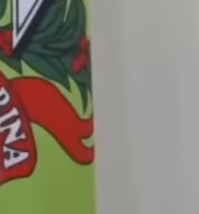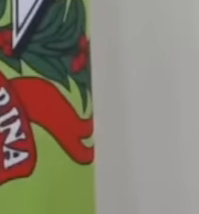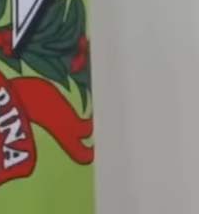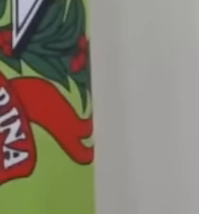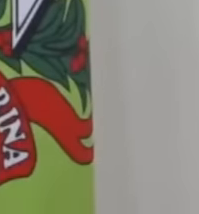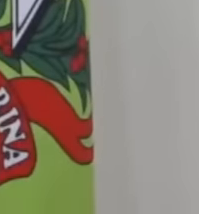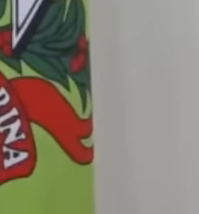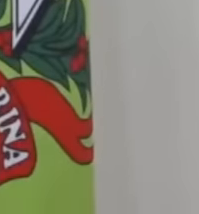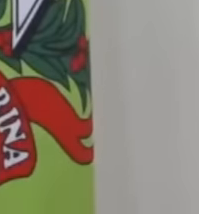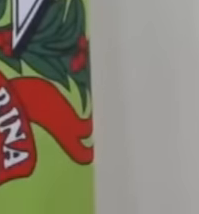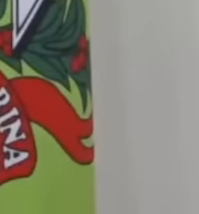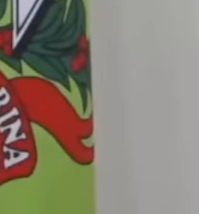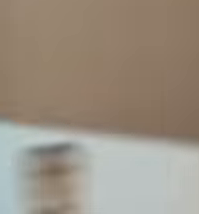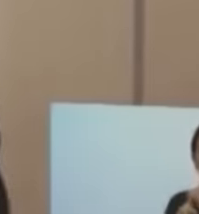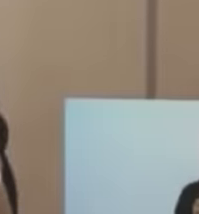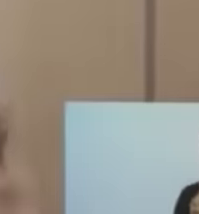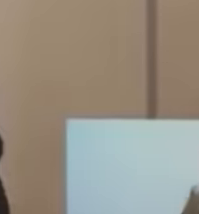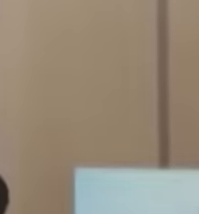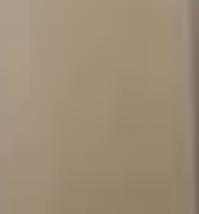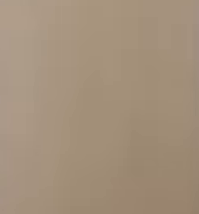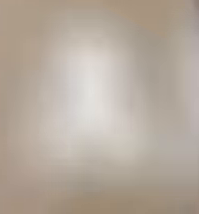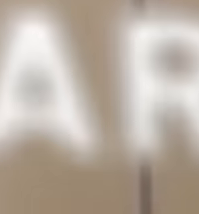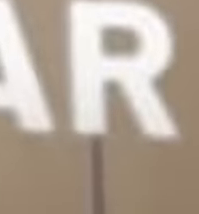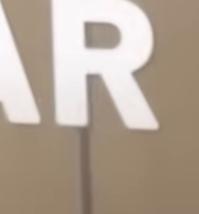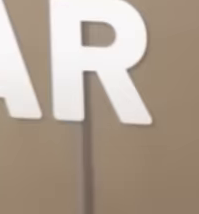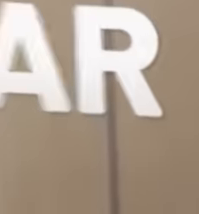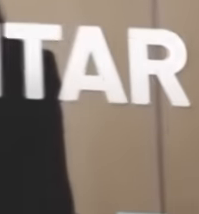Jornalista não é inimputável.